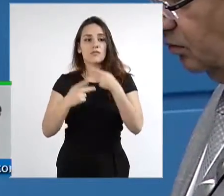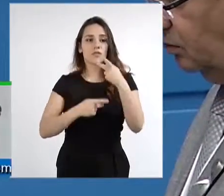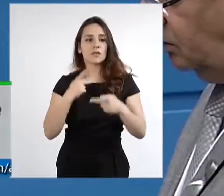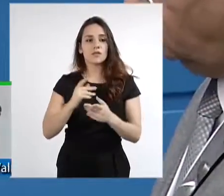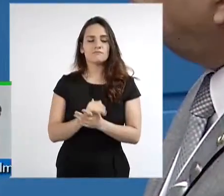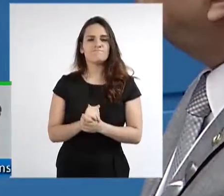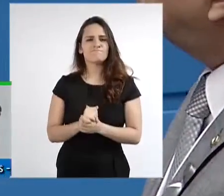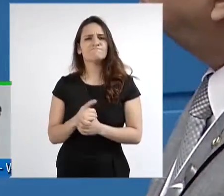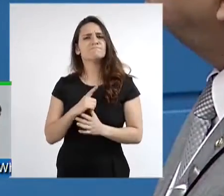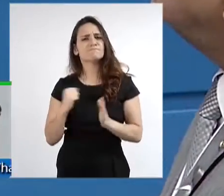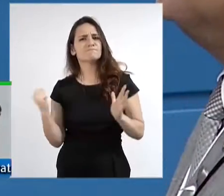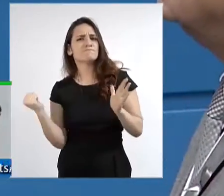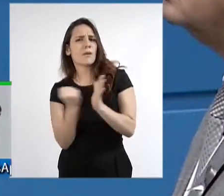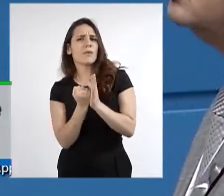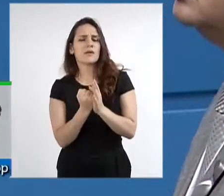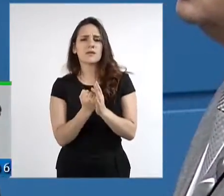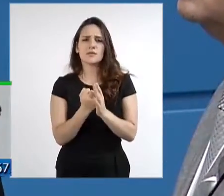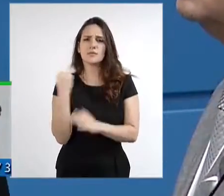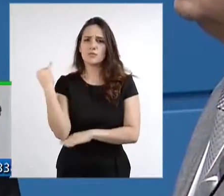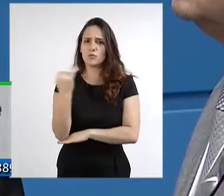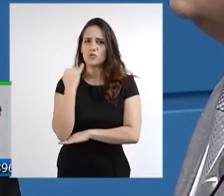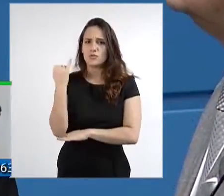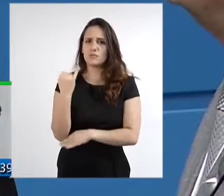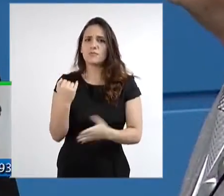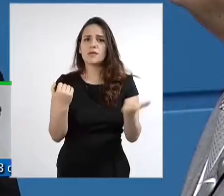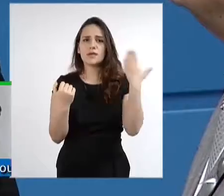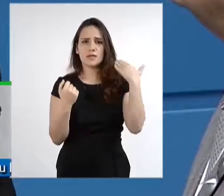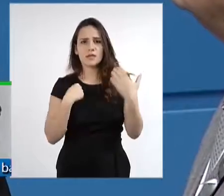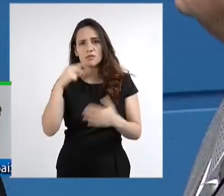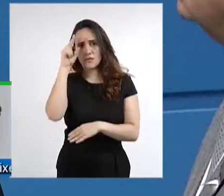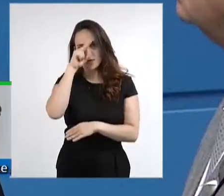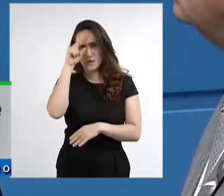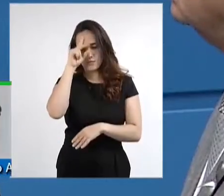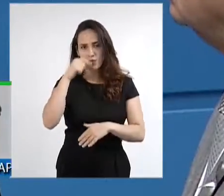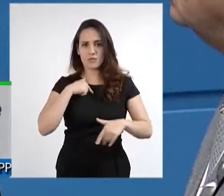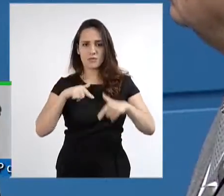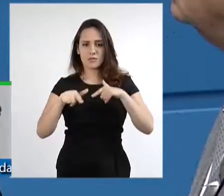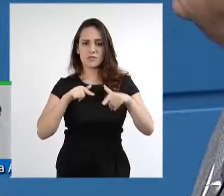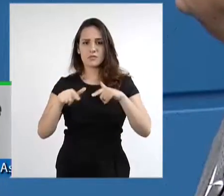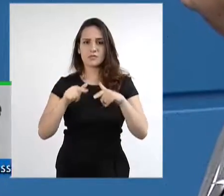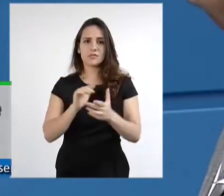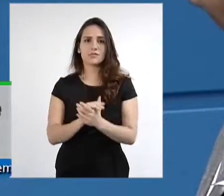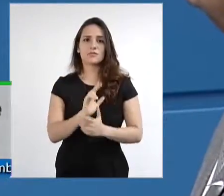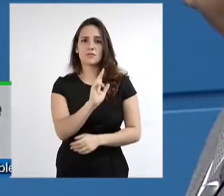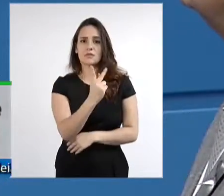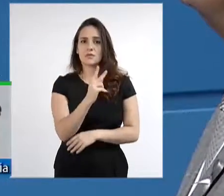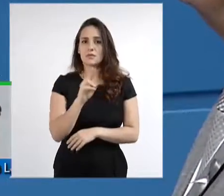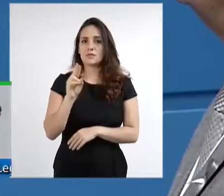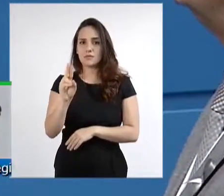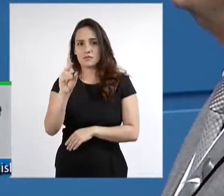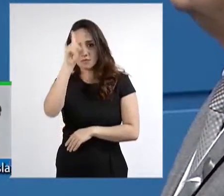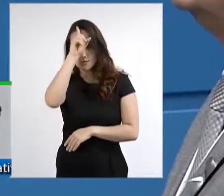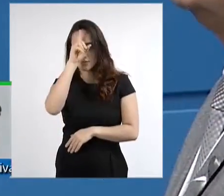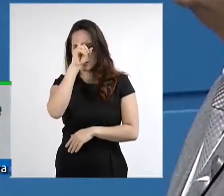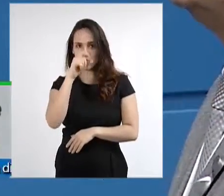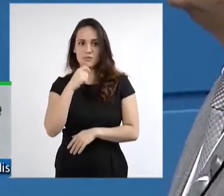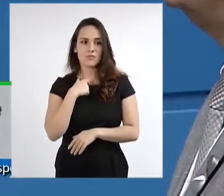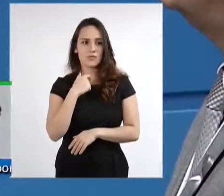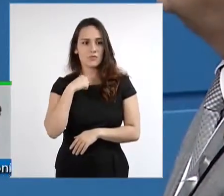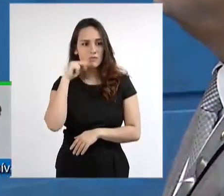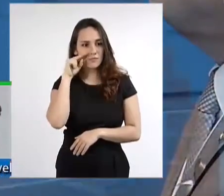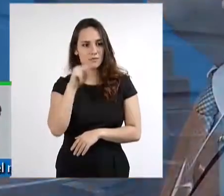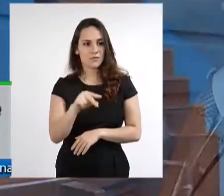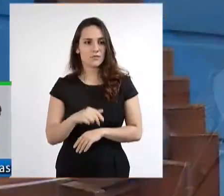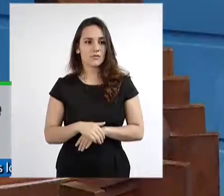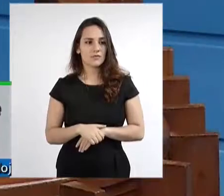algo que me marcou muito. Eu lembro, trabalhando no hospital universitário, um cidadão, se é que nós